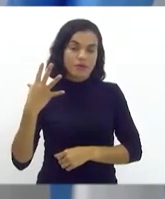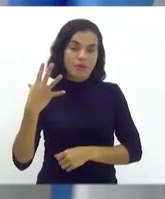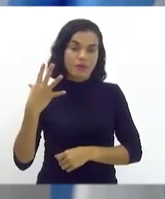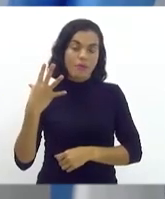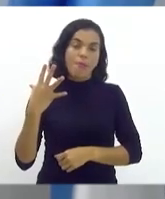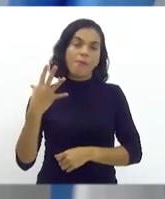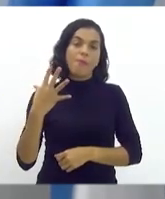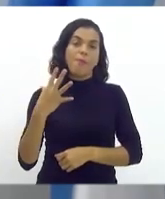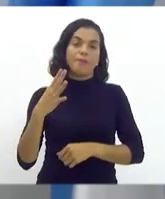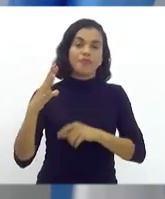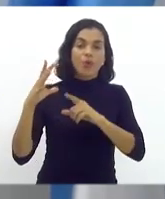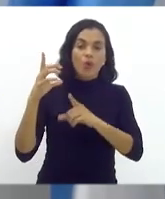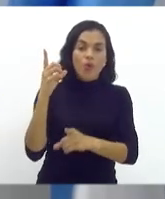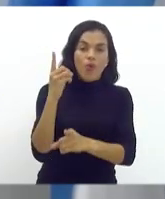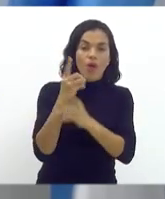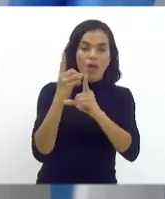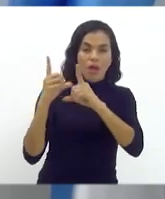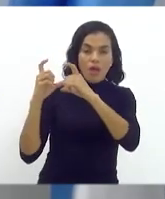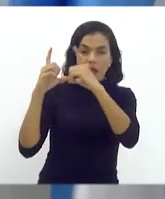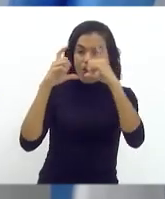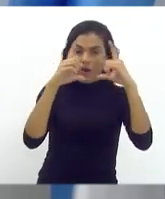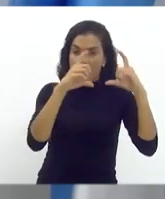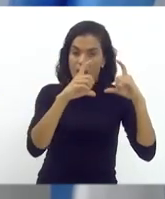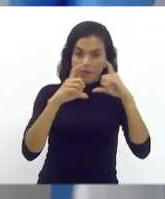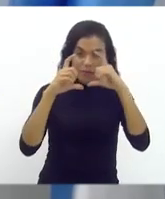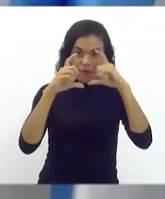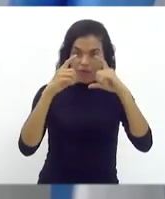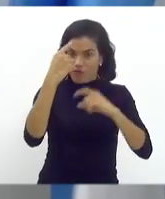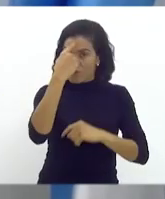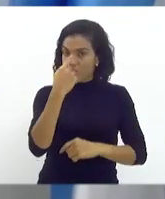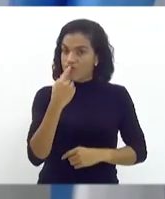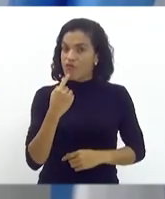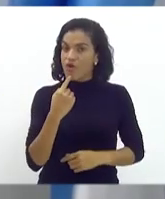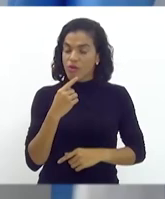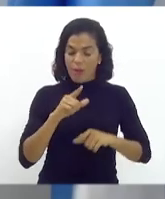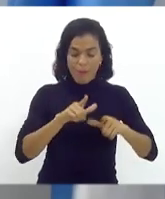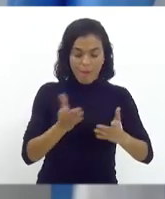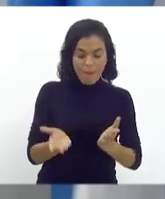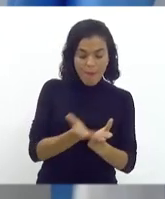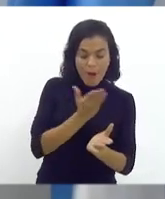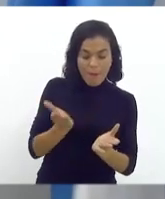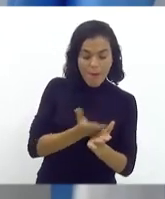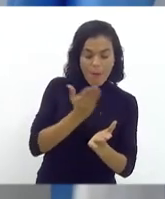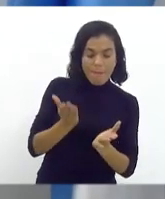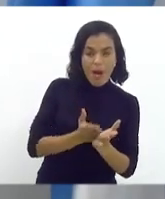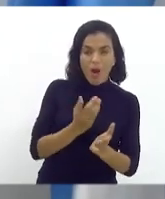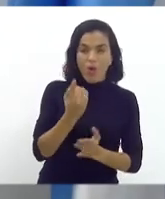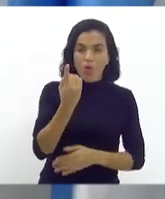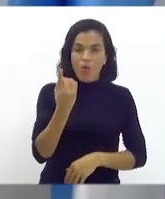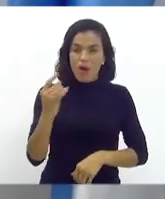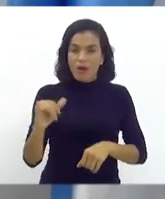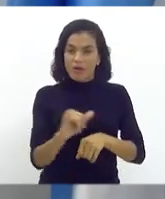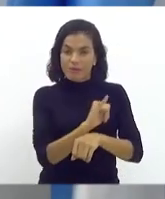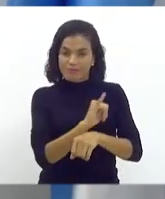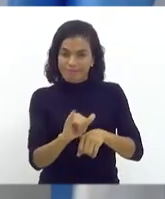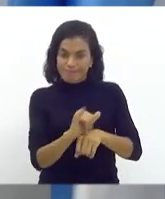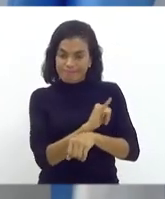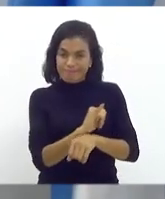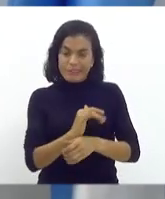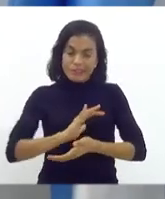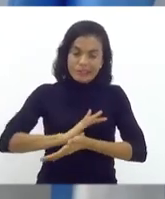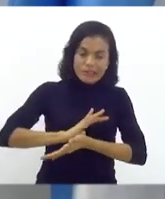o reconhecimento fotográfico não seja mais uma ferramenta de